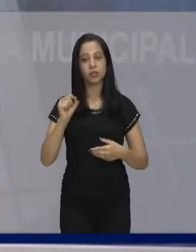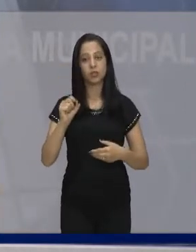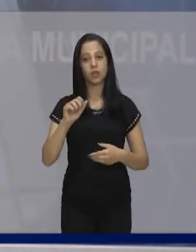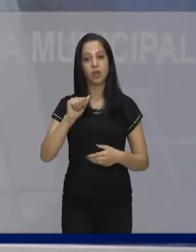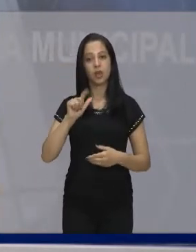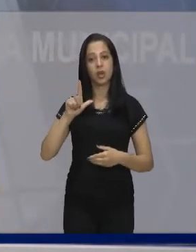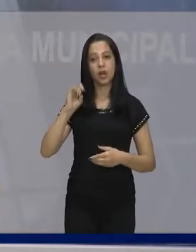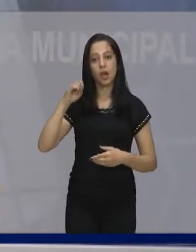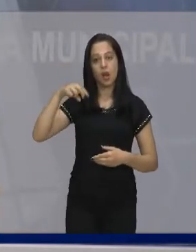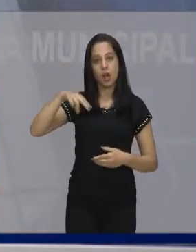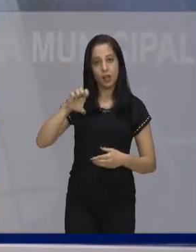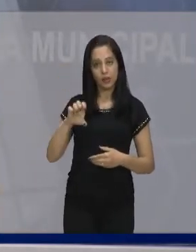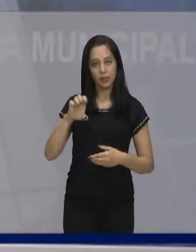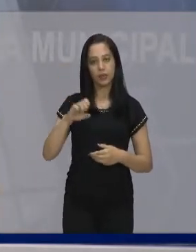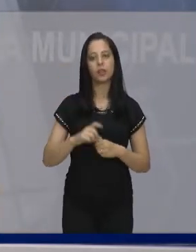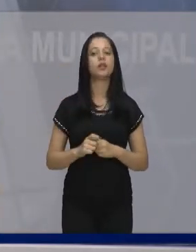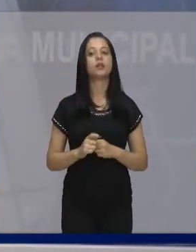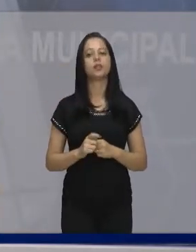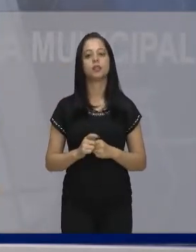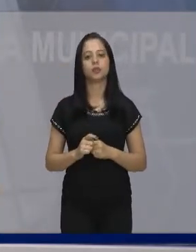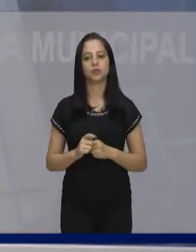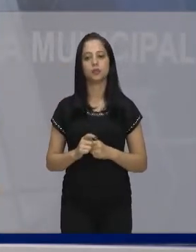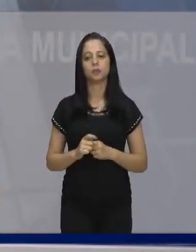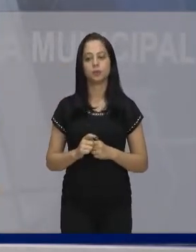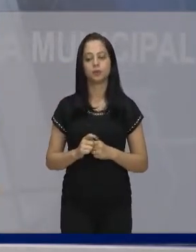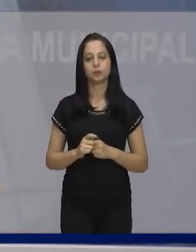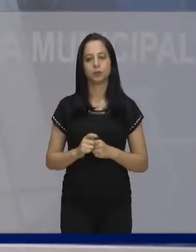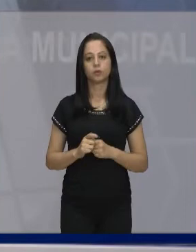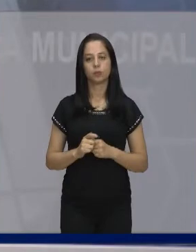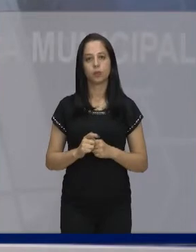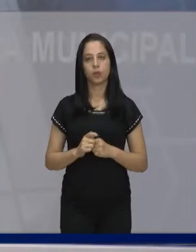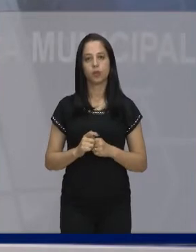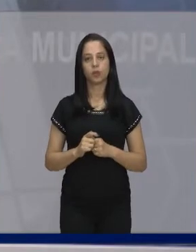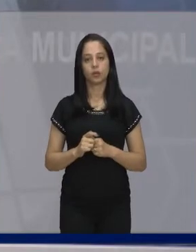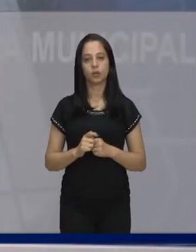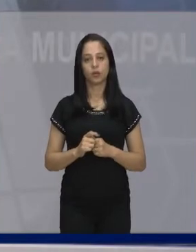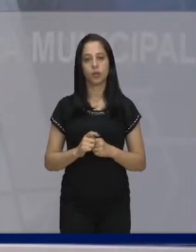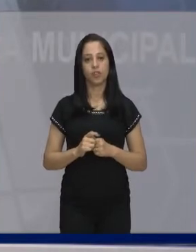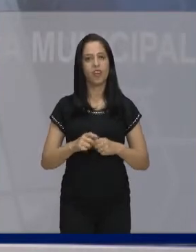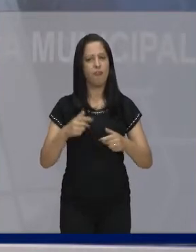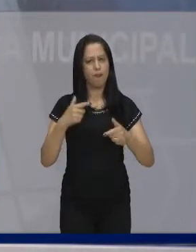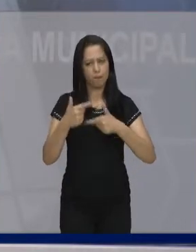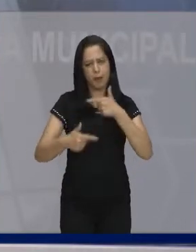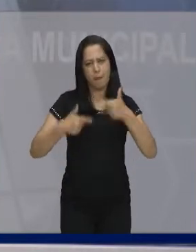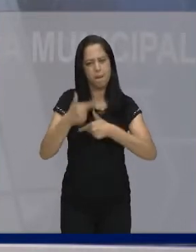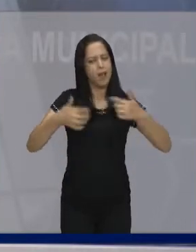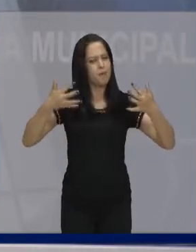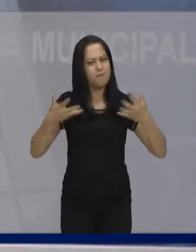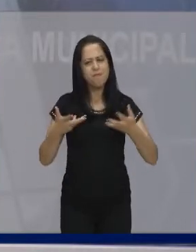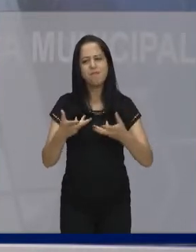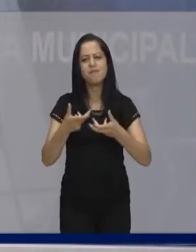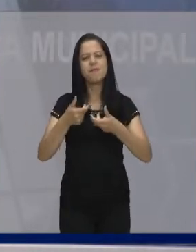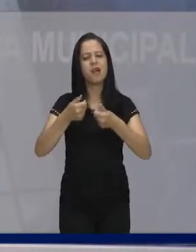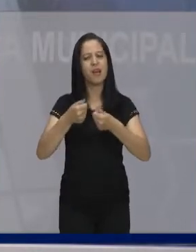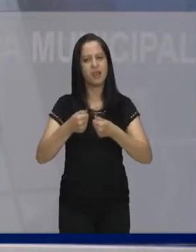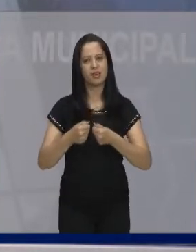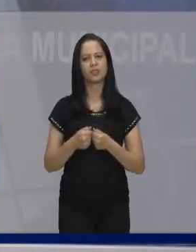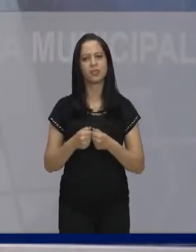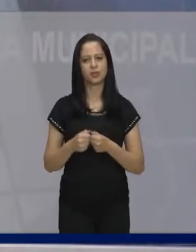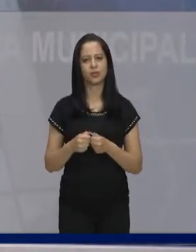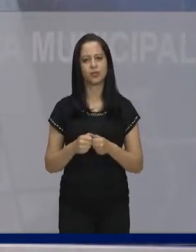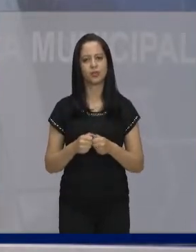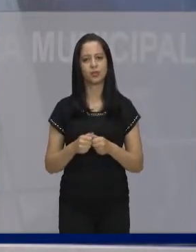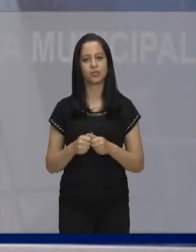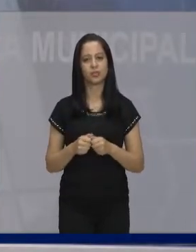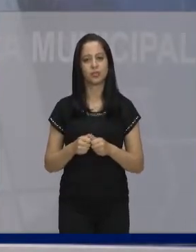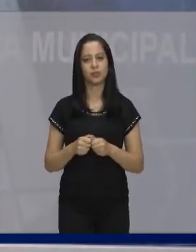Aline, do departamento lá do turismo em São José, que tem feito um trabalho espetacular, através da prefeitura,